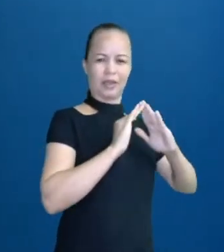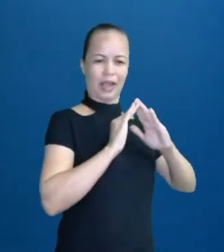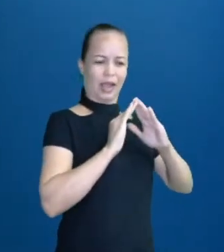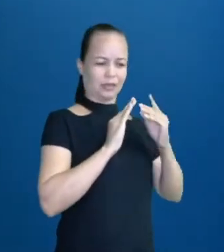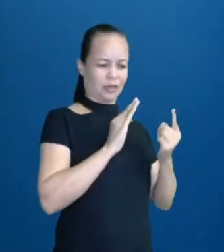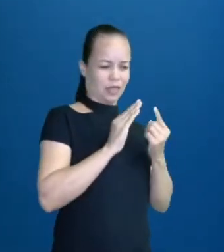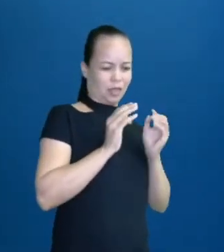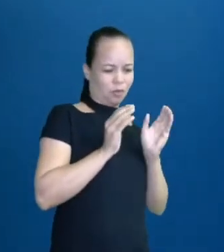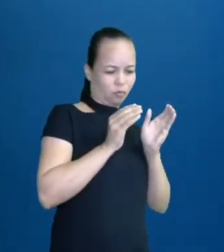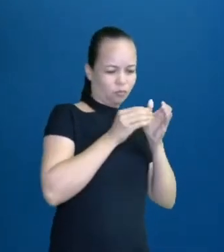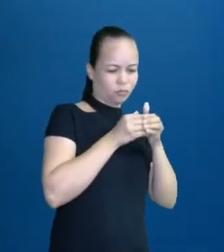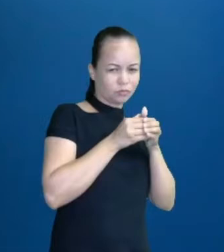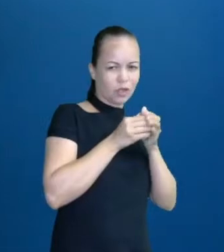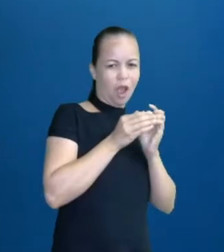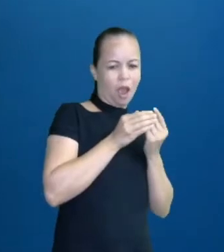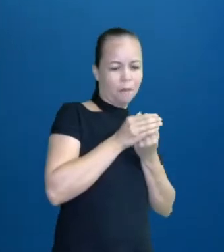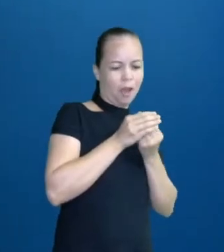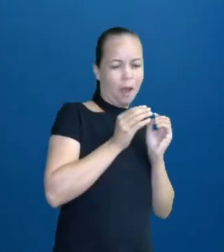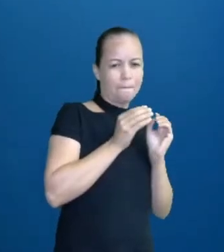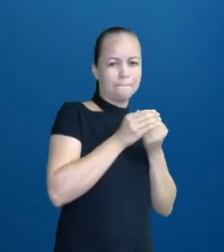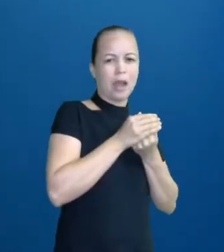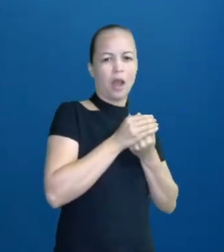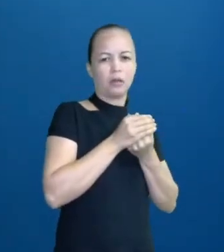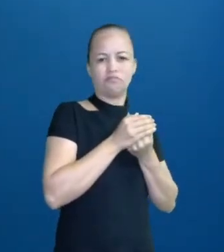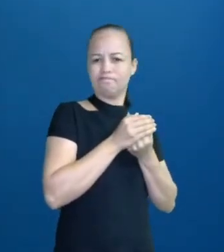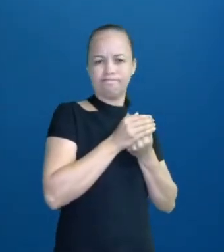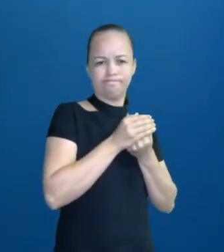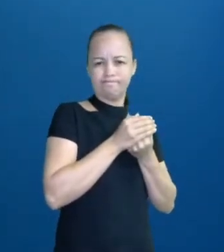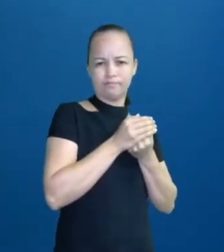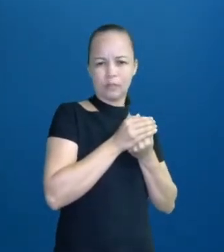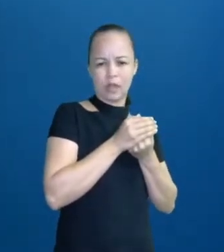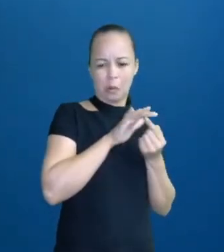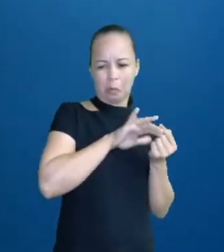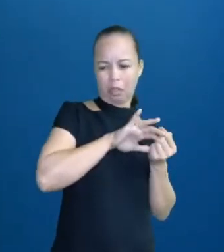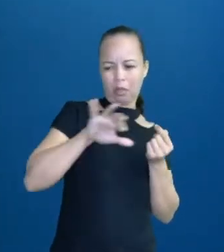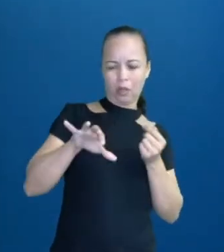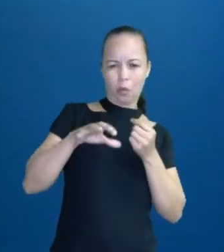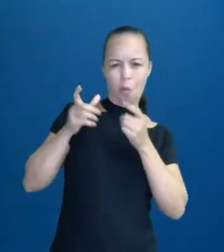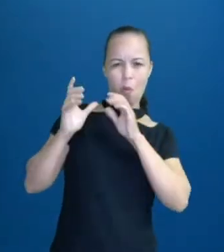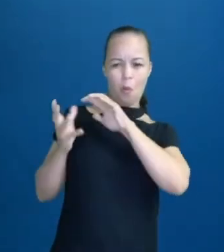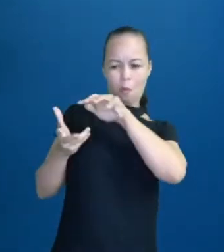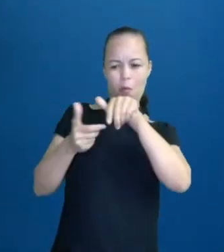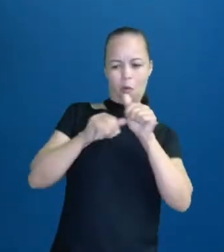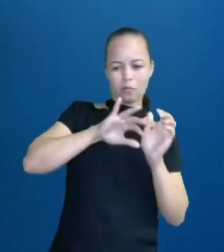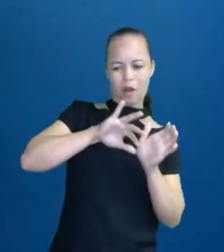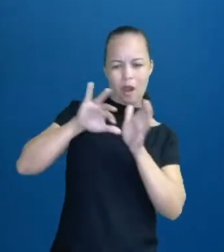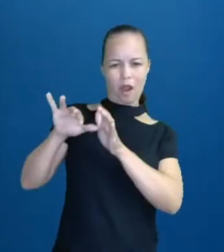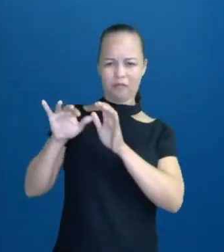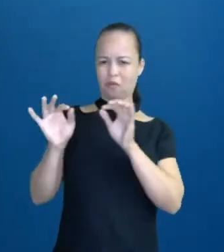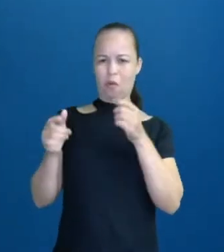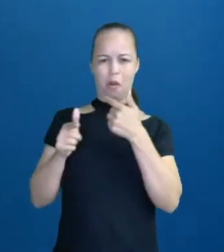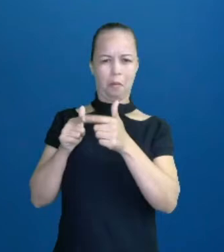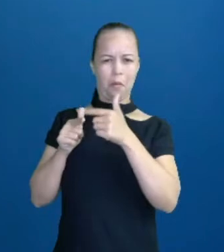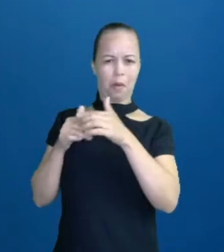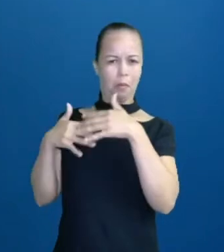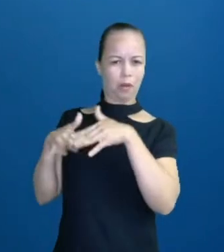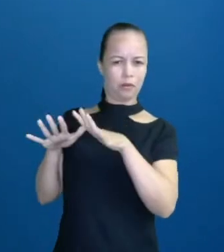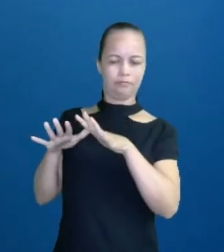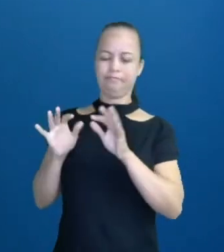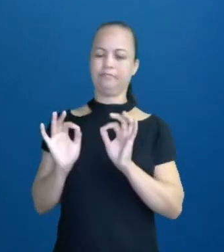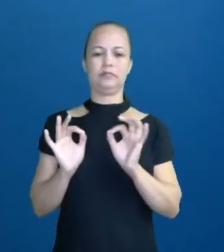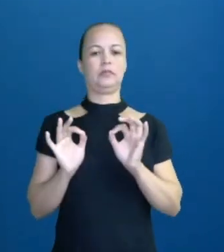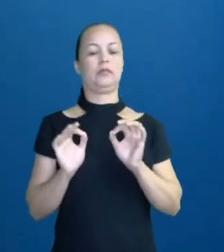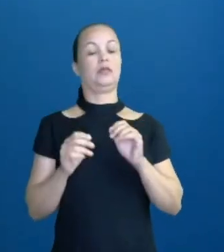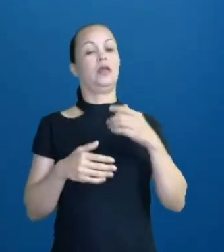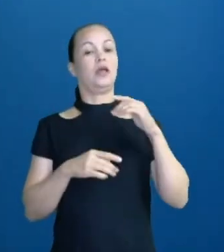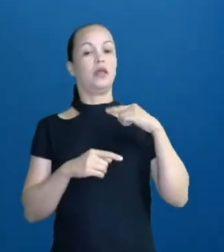casa fosse uma caixinha e que nada mais importasse, né? A gente sabe que existem